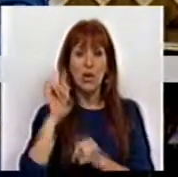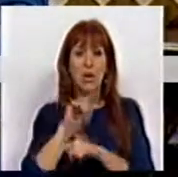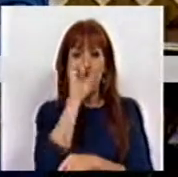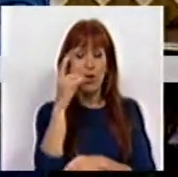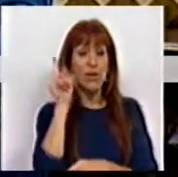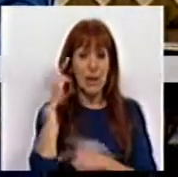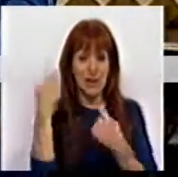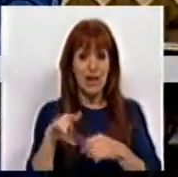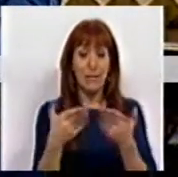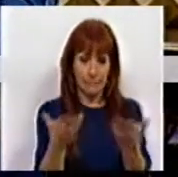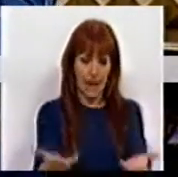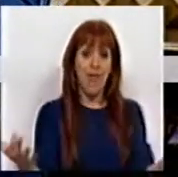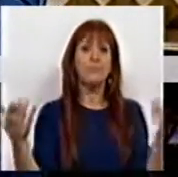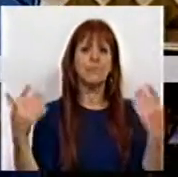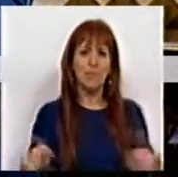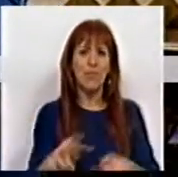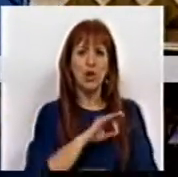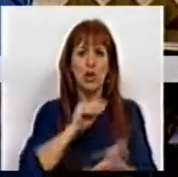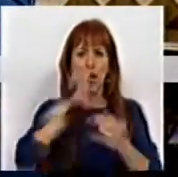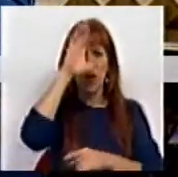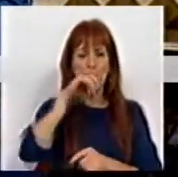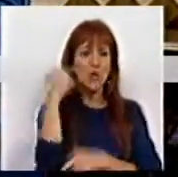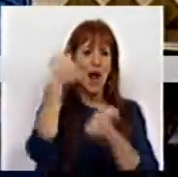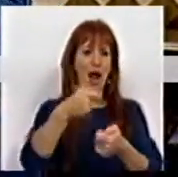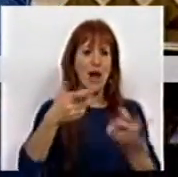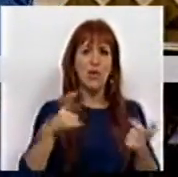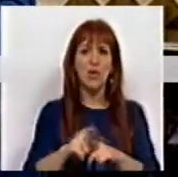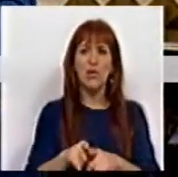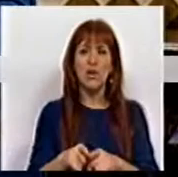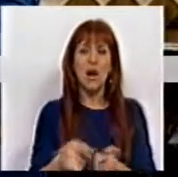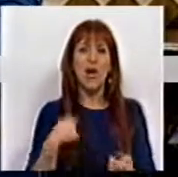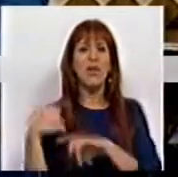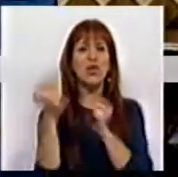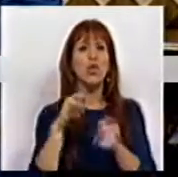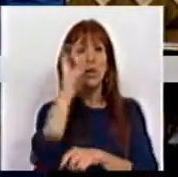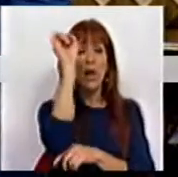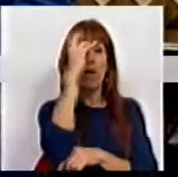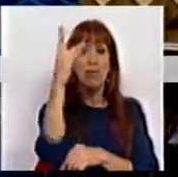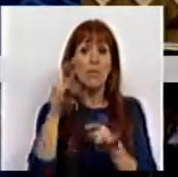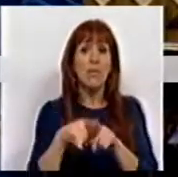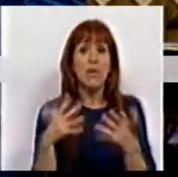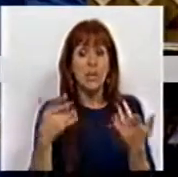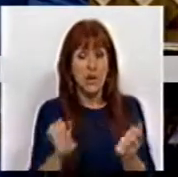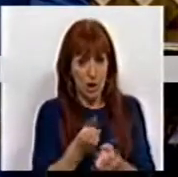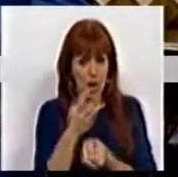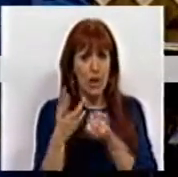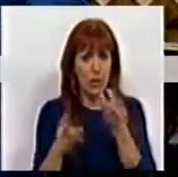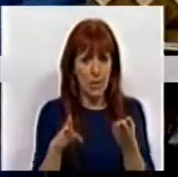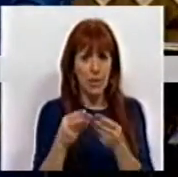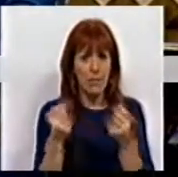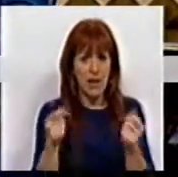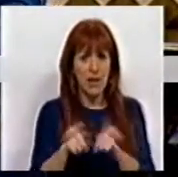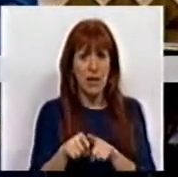valorizadas nesta matéria. Pois aqui está, temos o senhor Secretário de Estado da Agricultura a vir discutir as florestas, mas contudo há um conjunto de matérias que